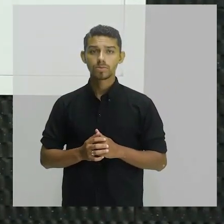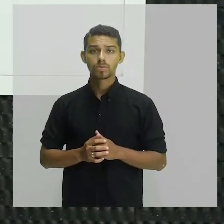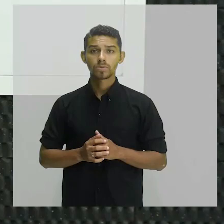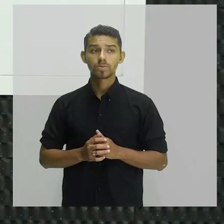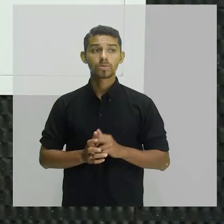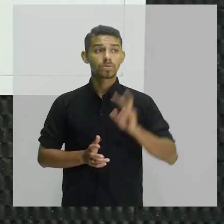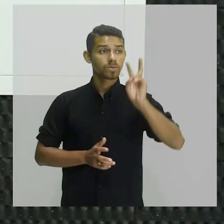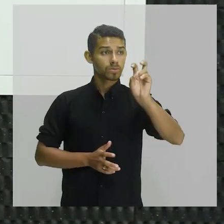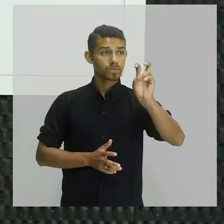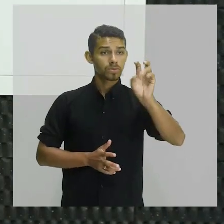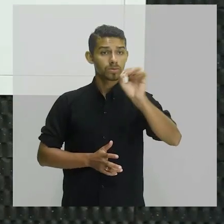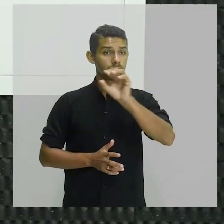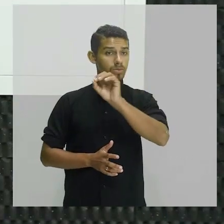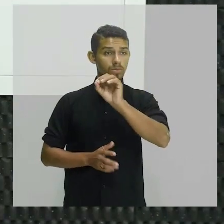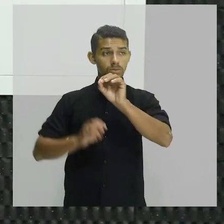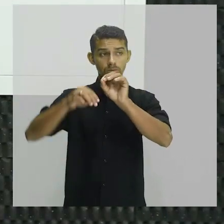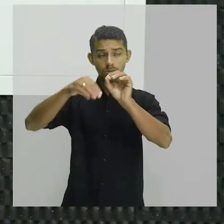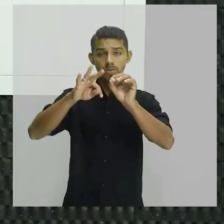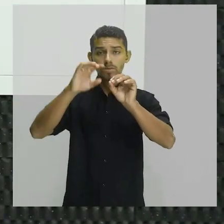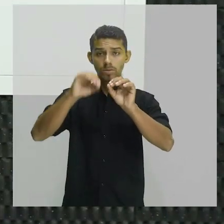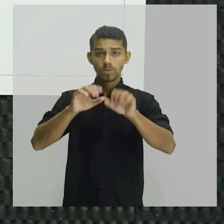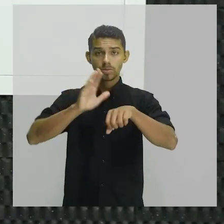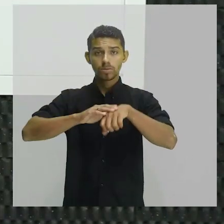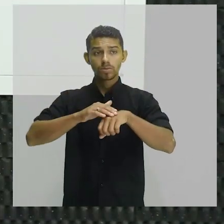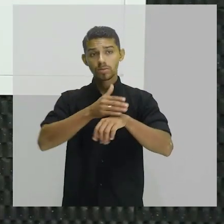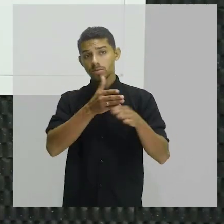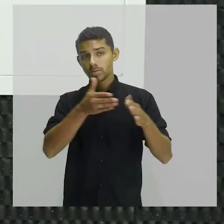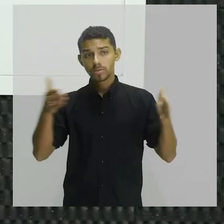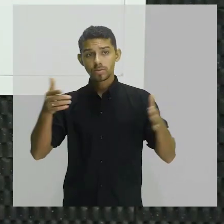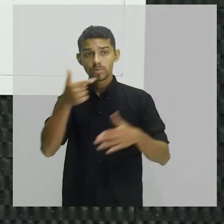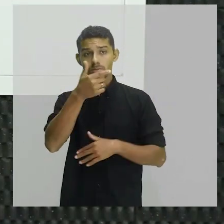metros, 200,